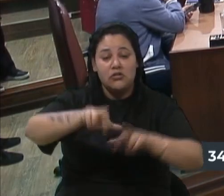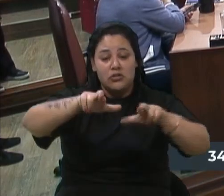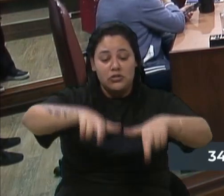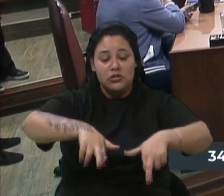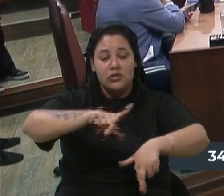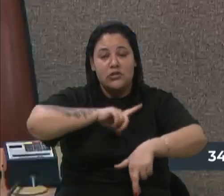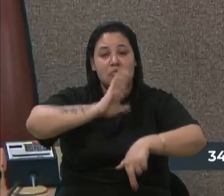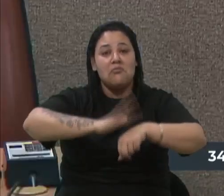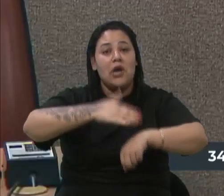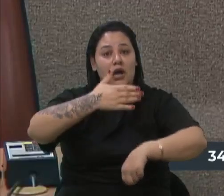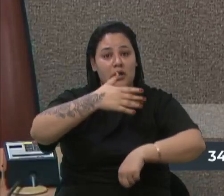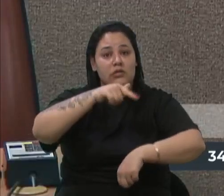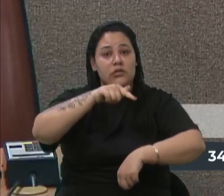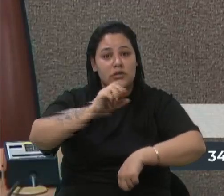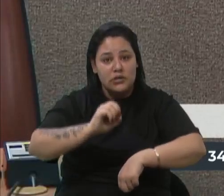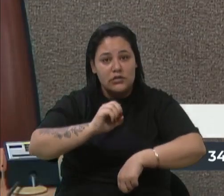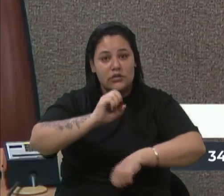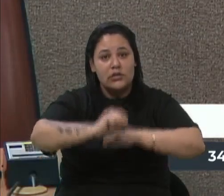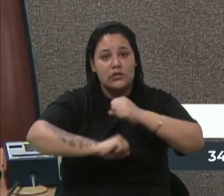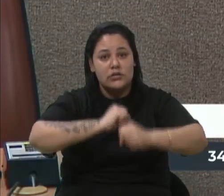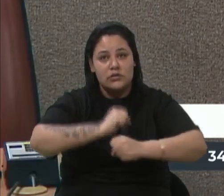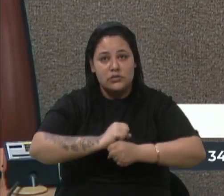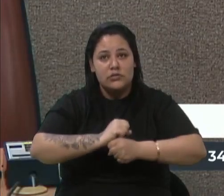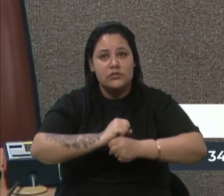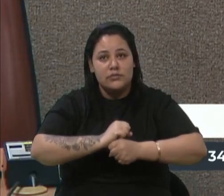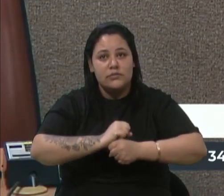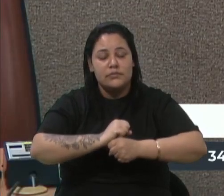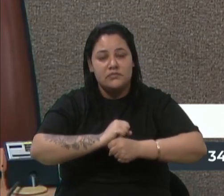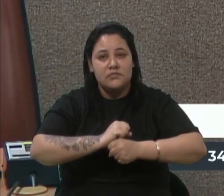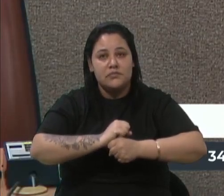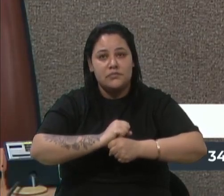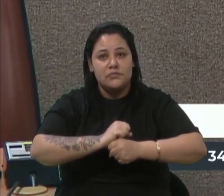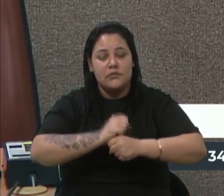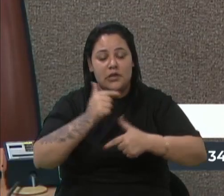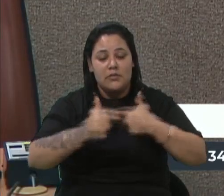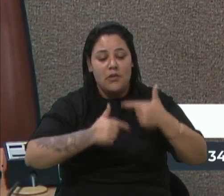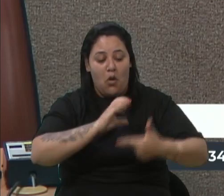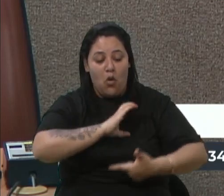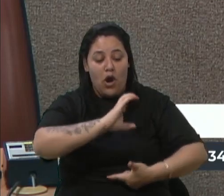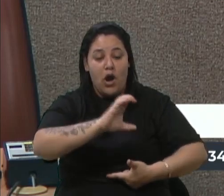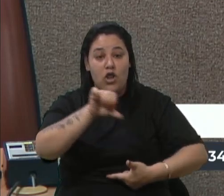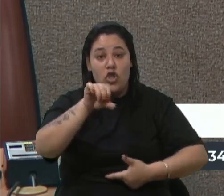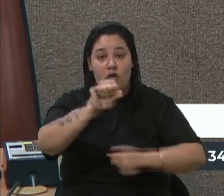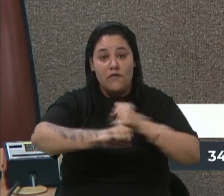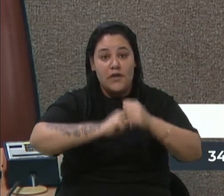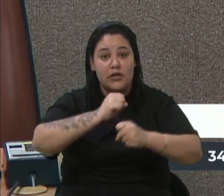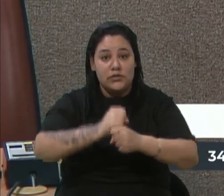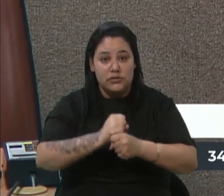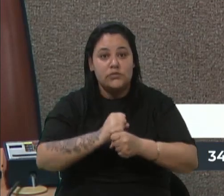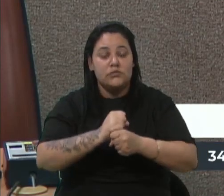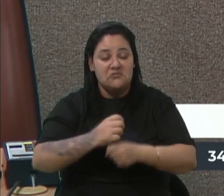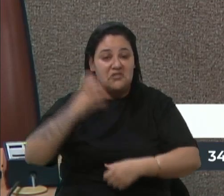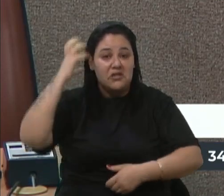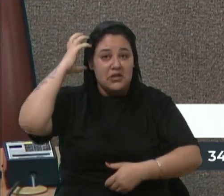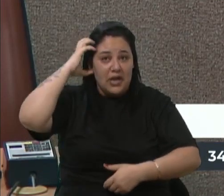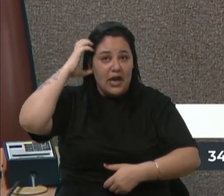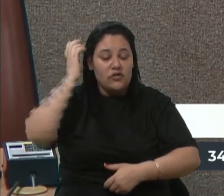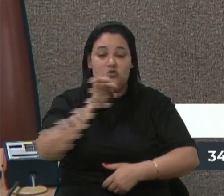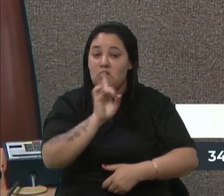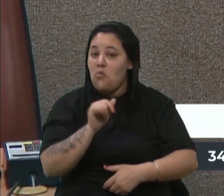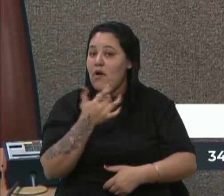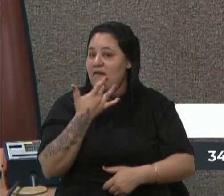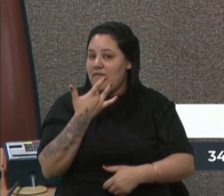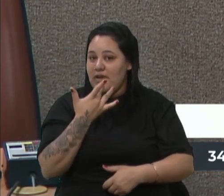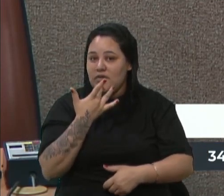mais de 70 anos e ser coordenadores de jornalismo por 9 anos de uma emissora como essa não é uma coisa das mais fáceis